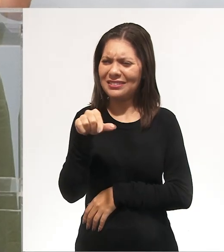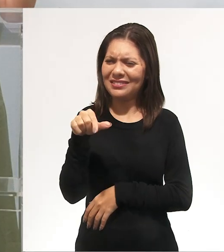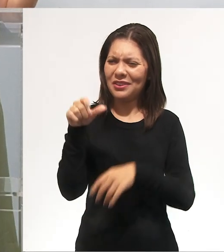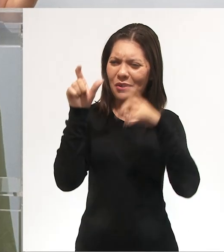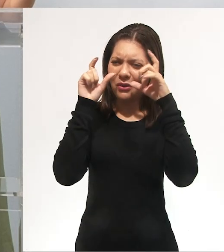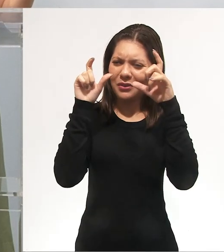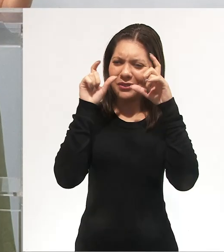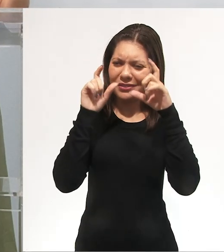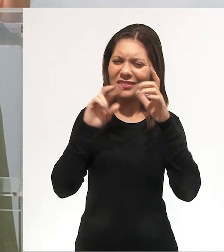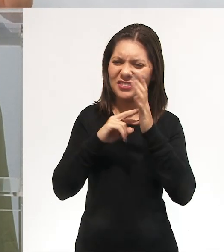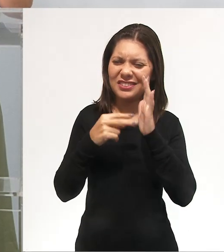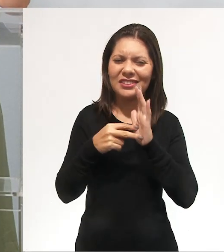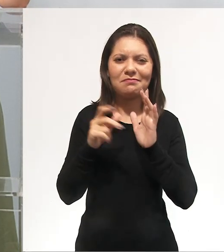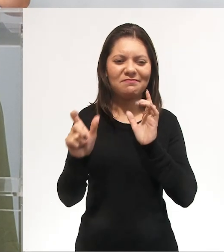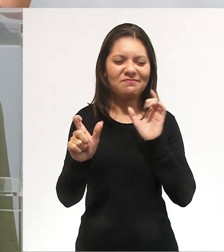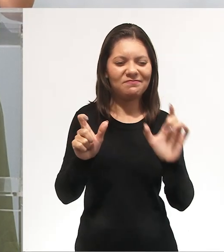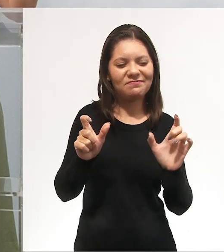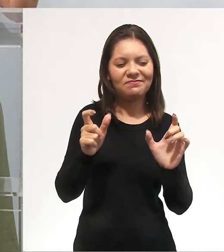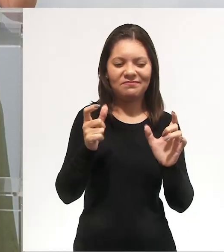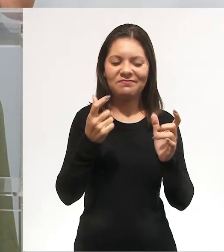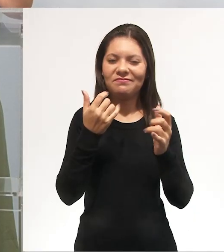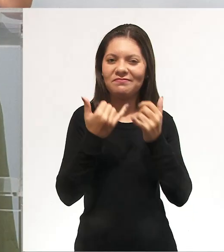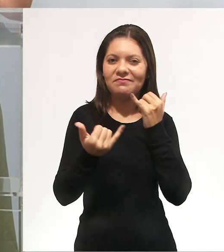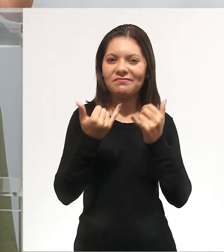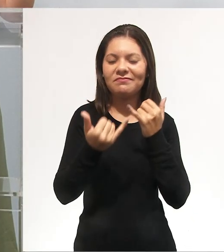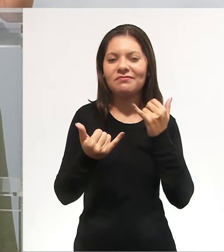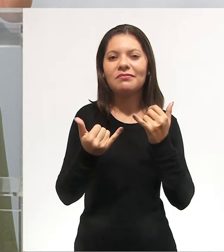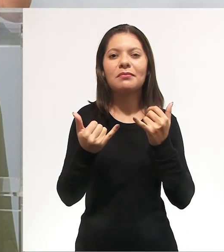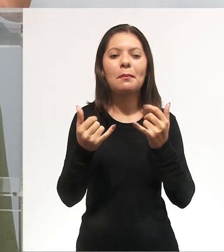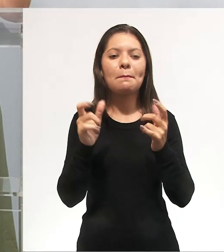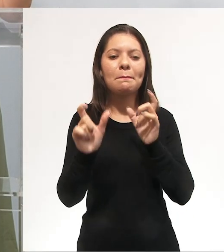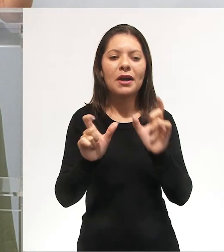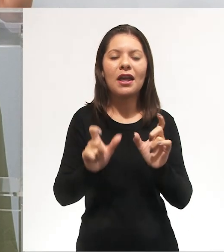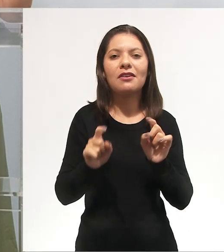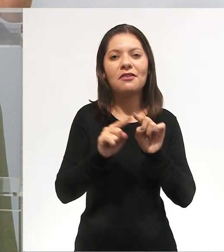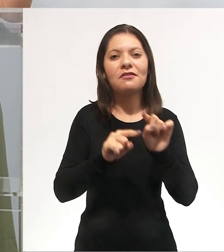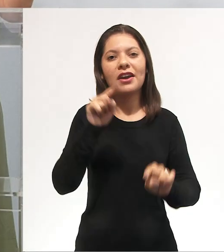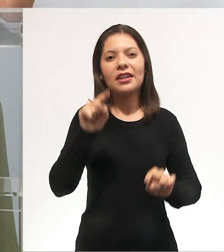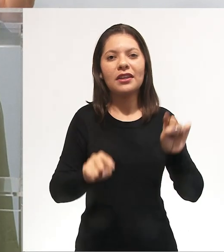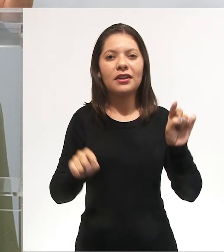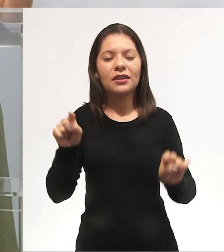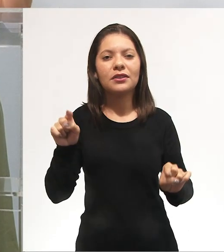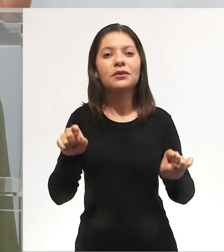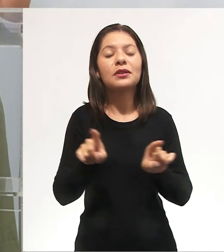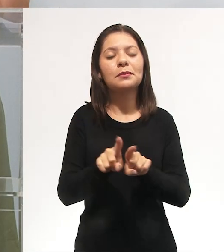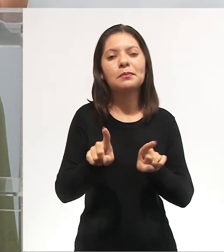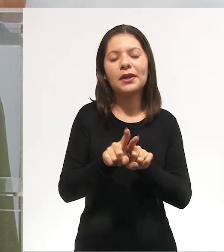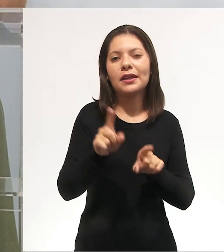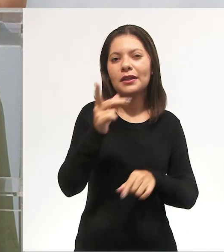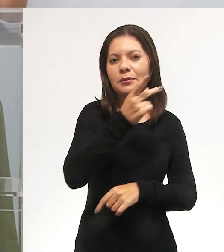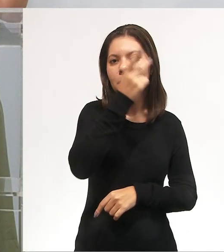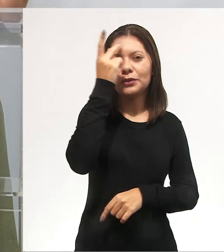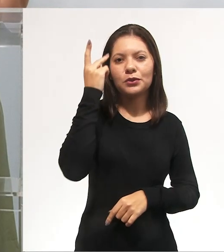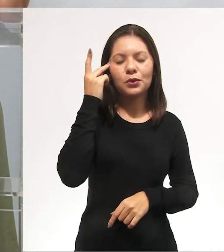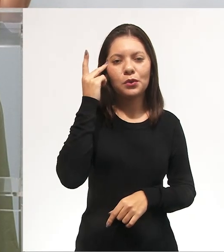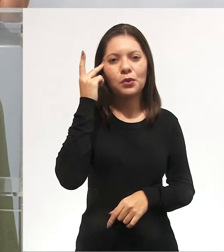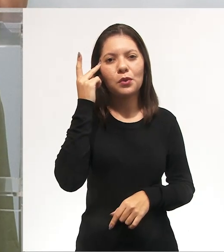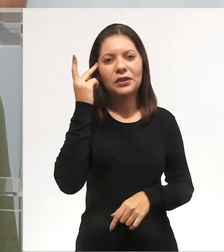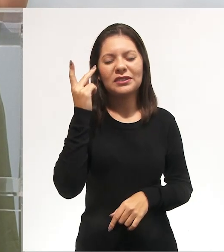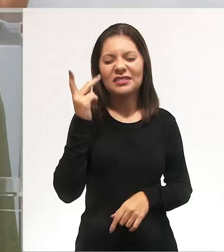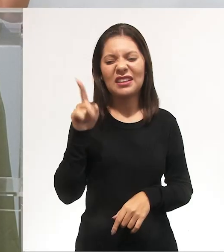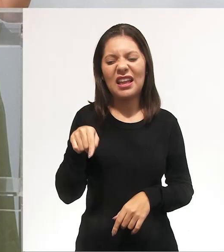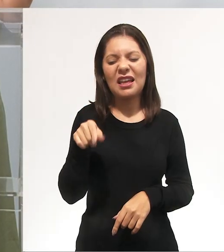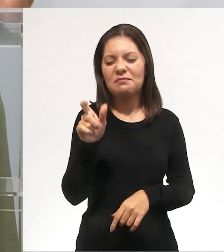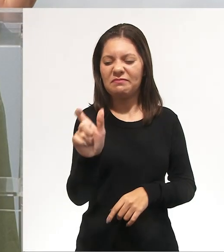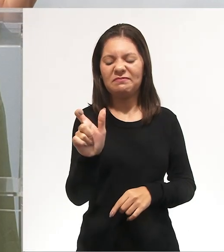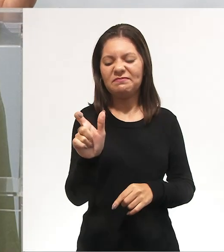falando óculos errado, né? Então, as palavras elas vão variando com o tempo e assim também as pessoas vão